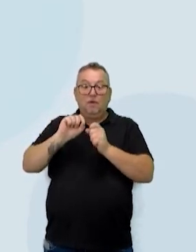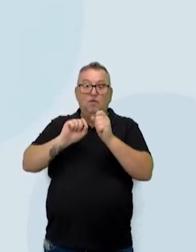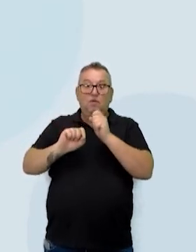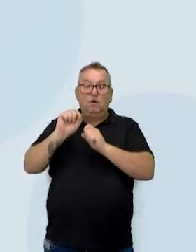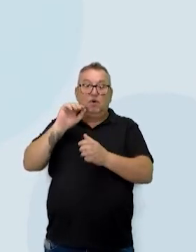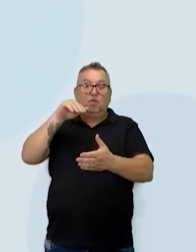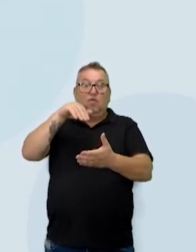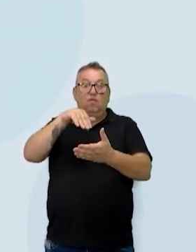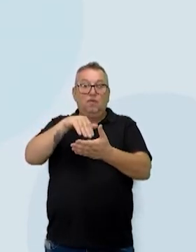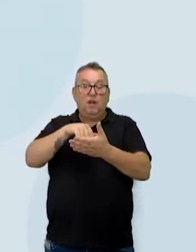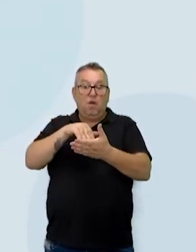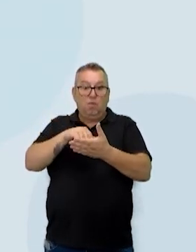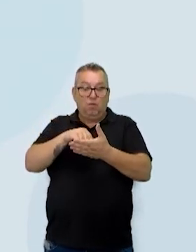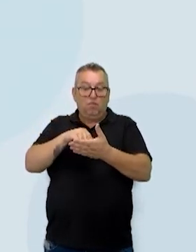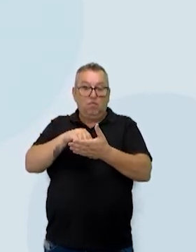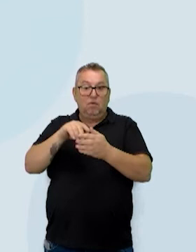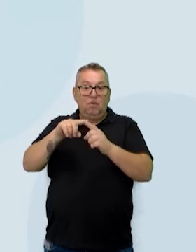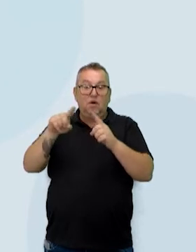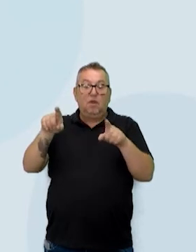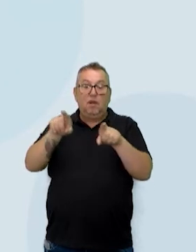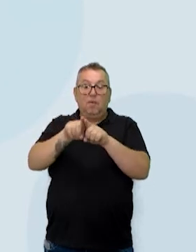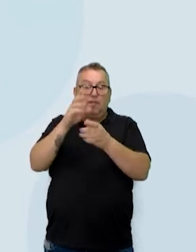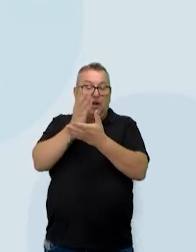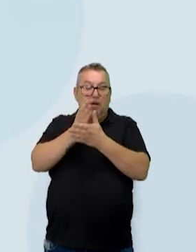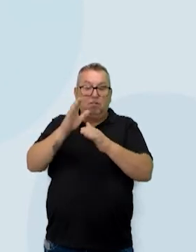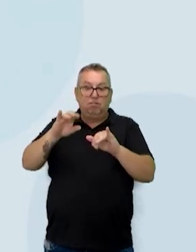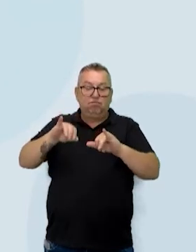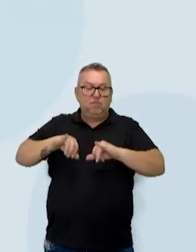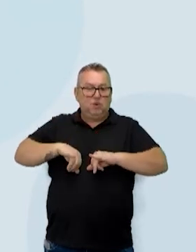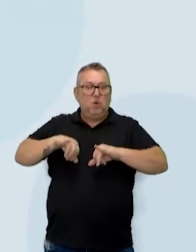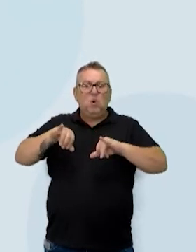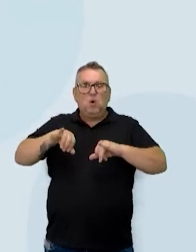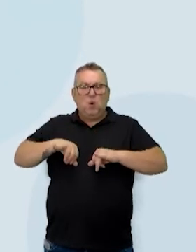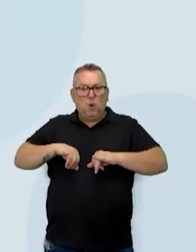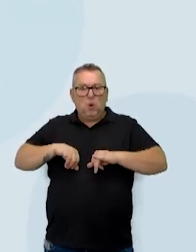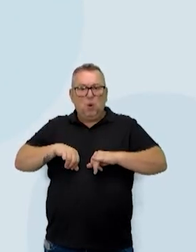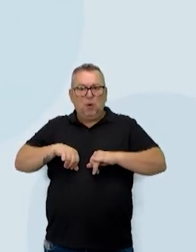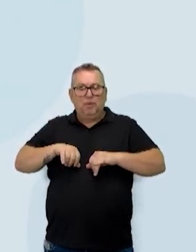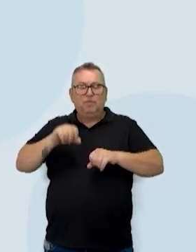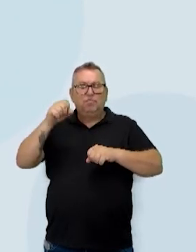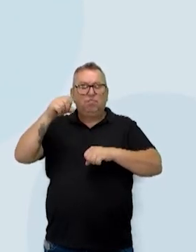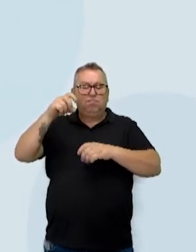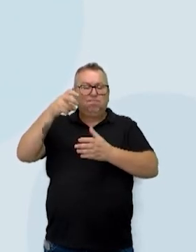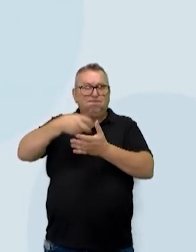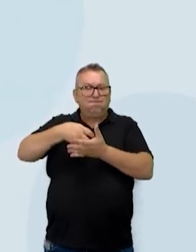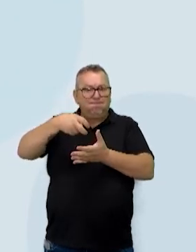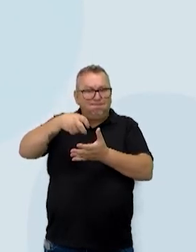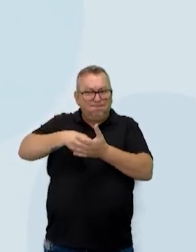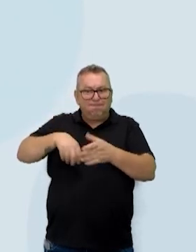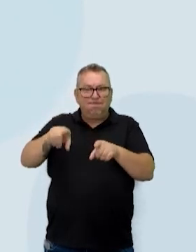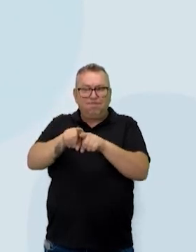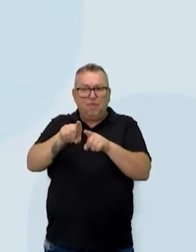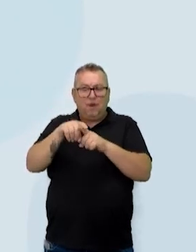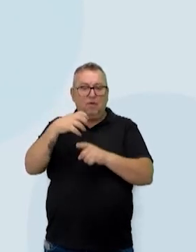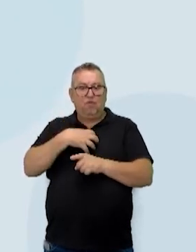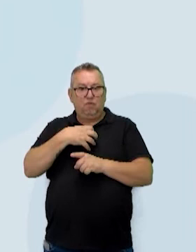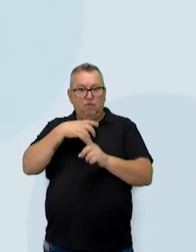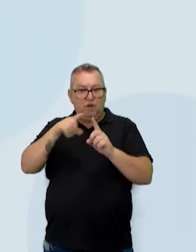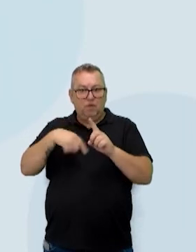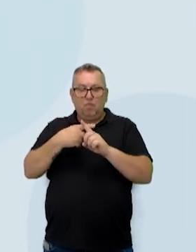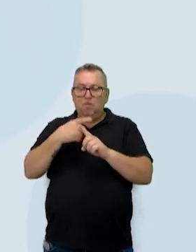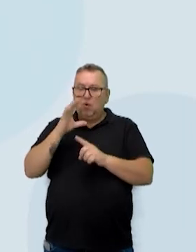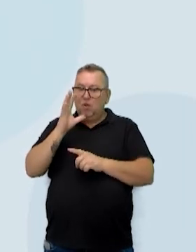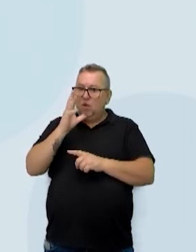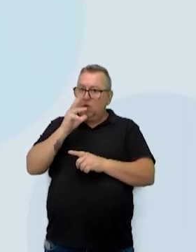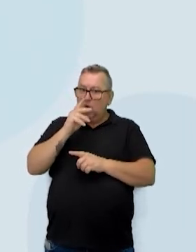o final do porão, contribui para o fim da tortura e contribui, ainda que de uma forma muito